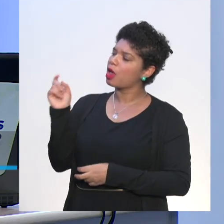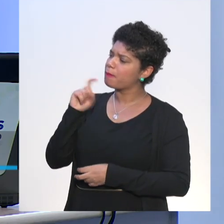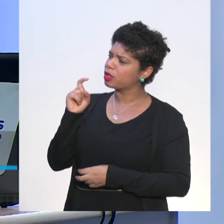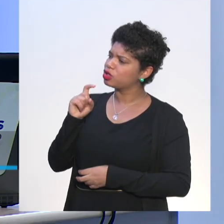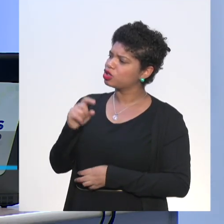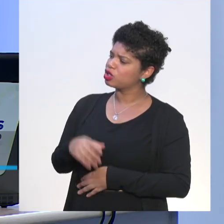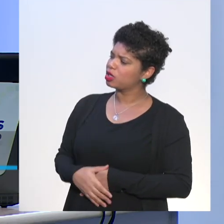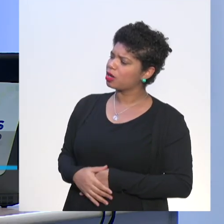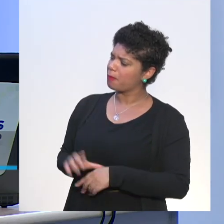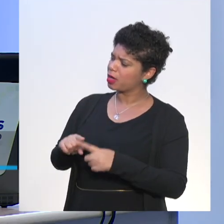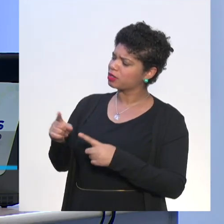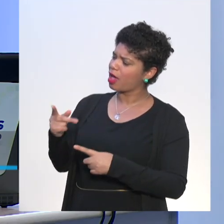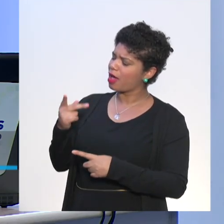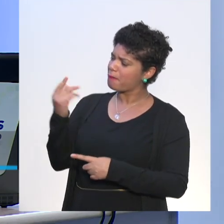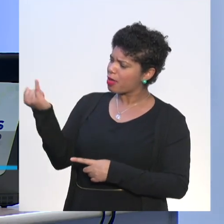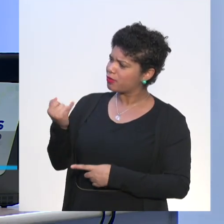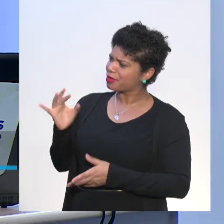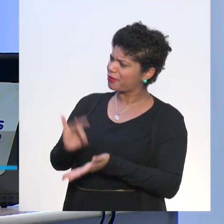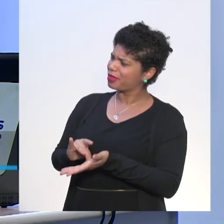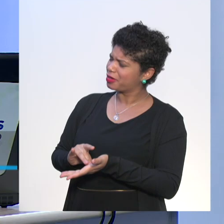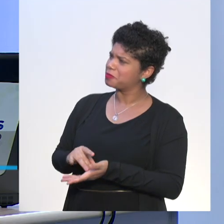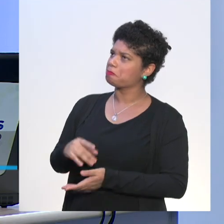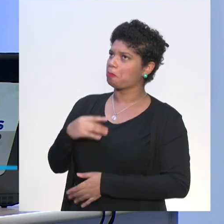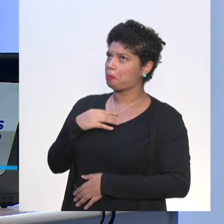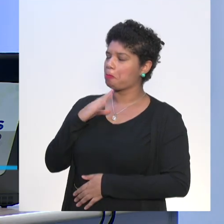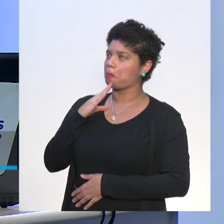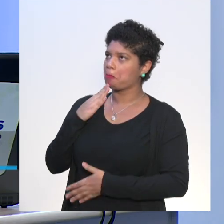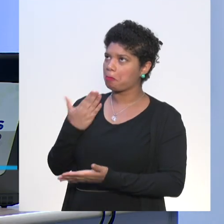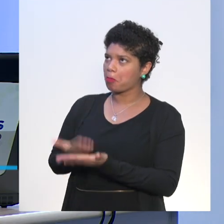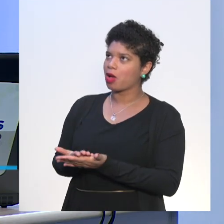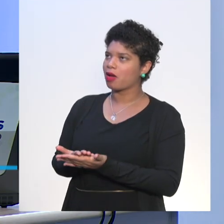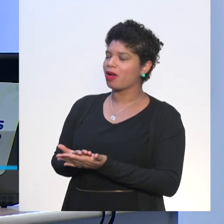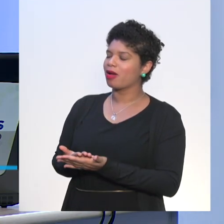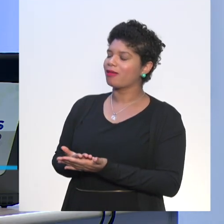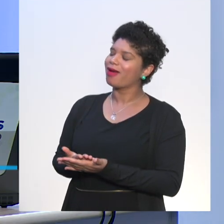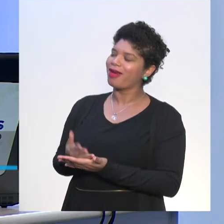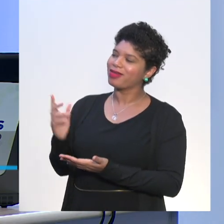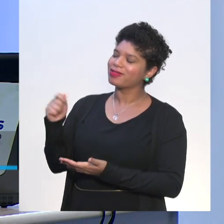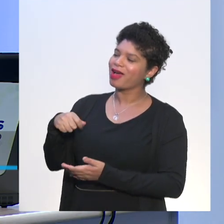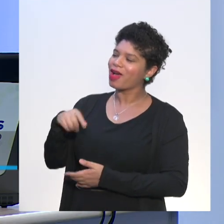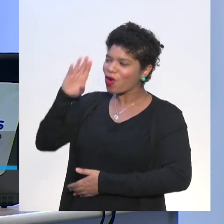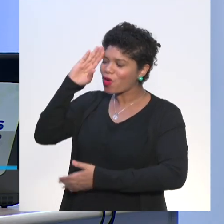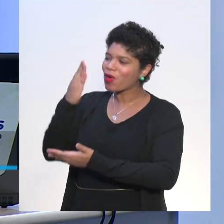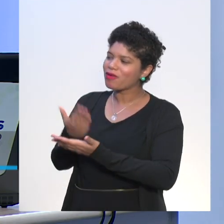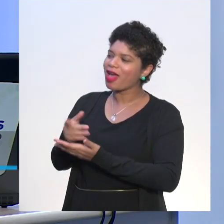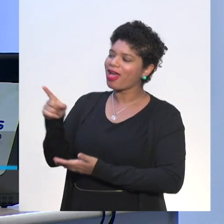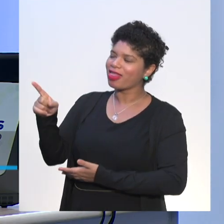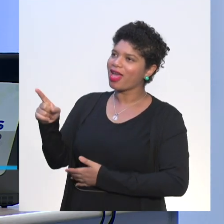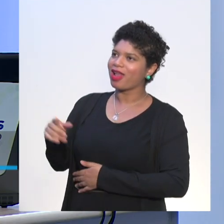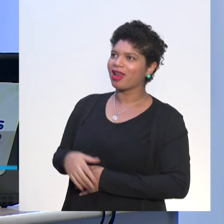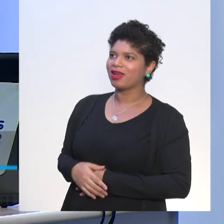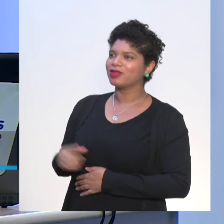estava falando a verdade, né? E começou a confiar um pouquinho mais na mentira.